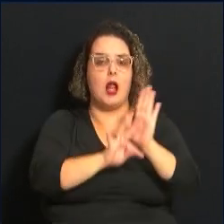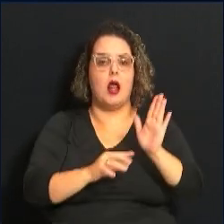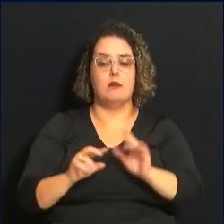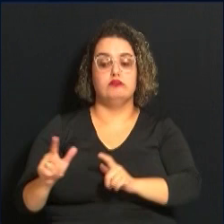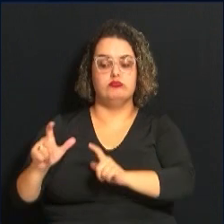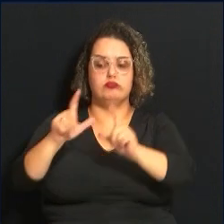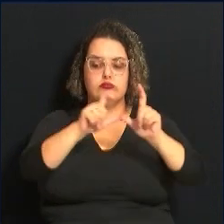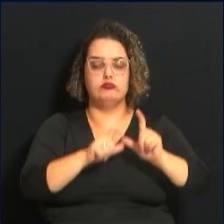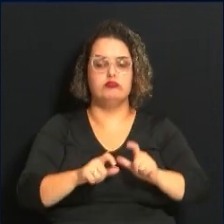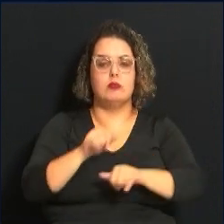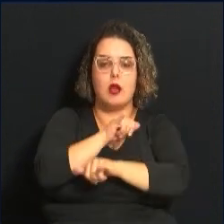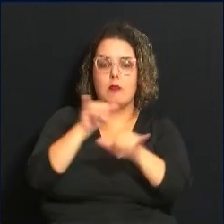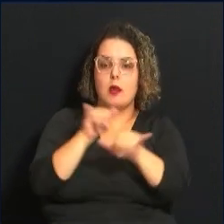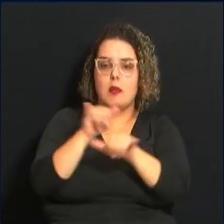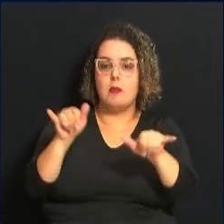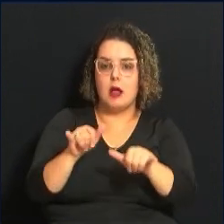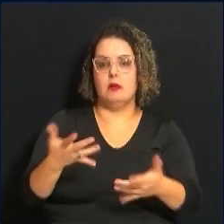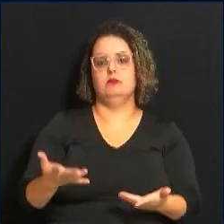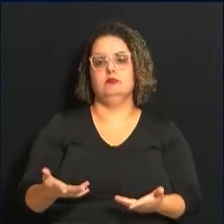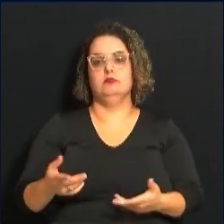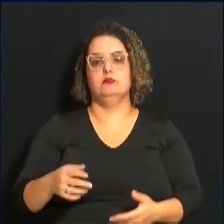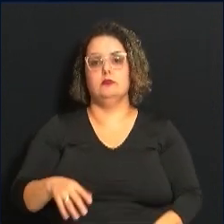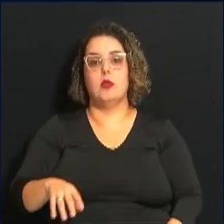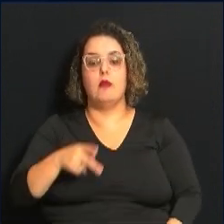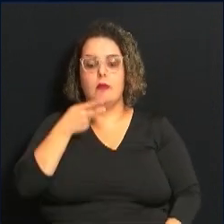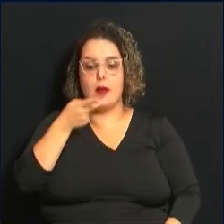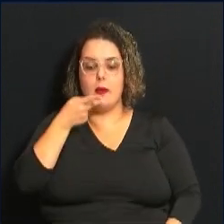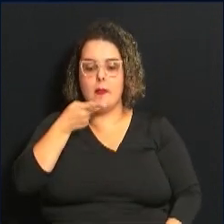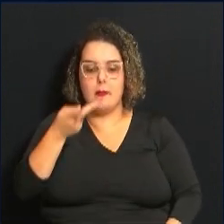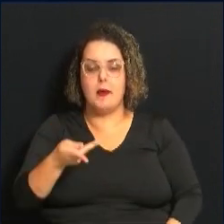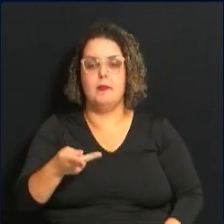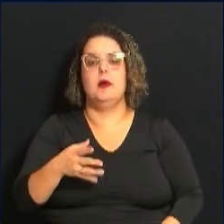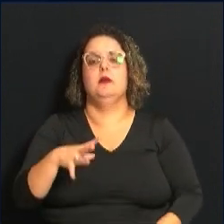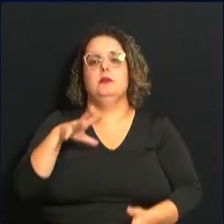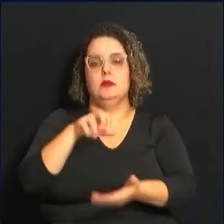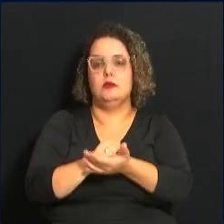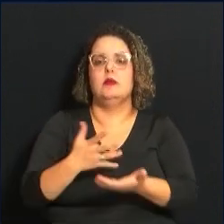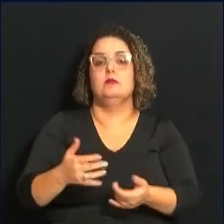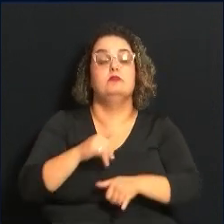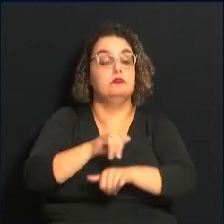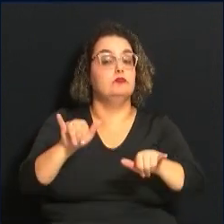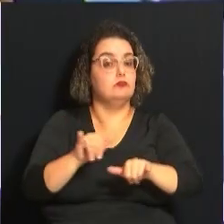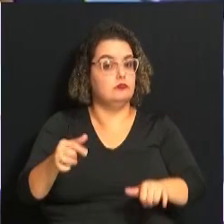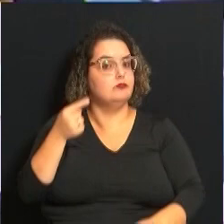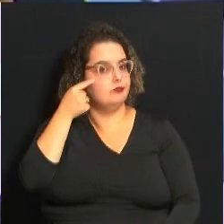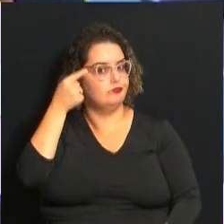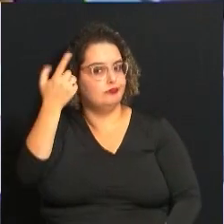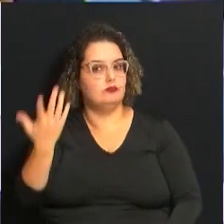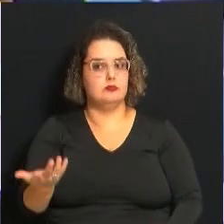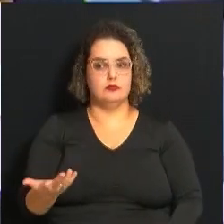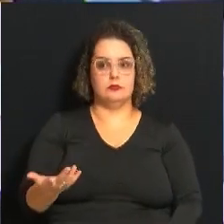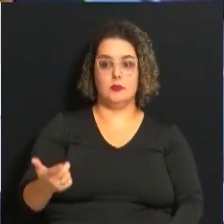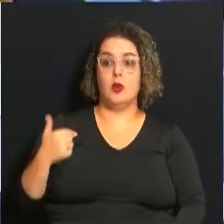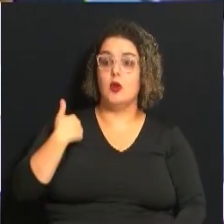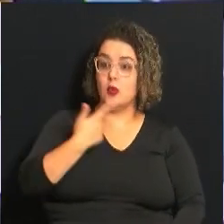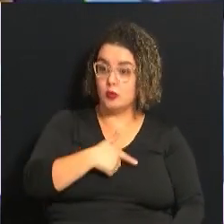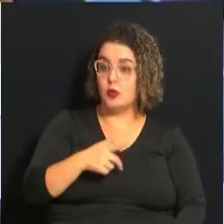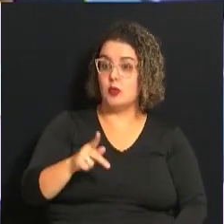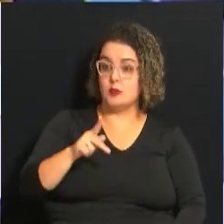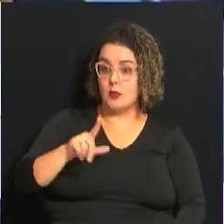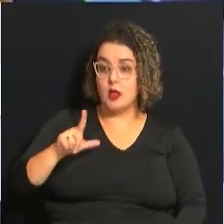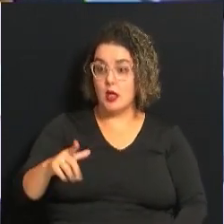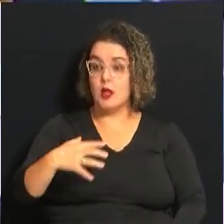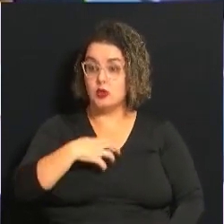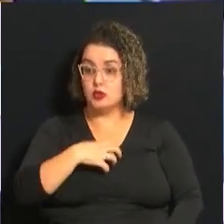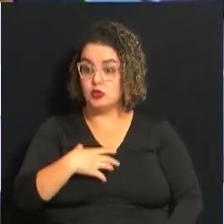e propagandas que tenham como finalidade a propagação dessas ideologias. O nosso PL é uma forma da